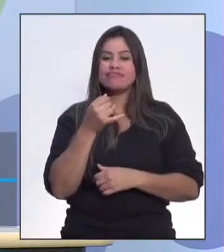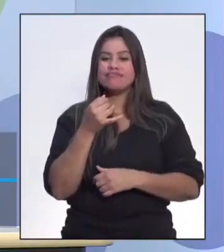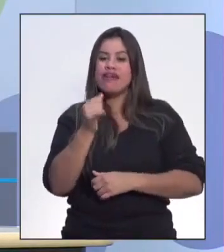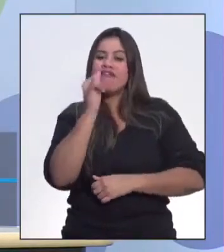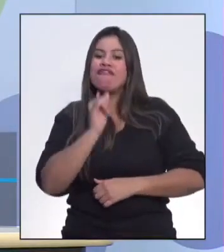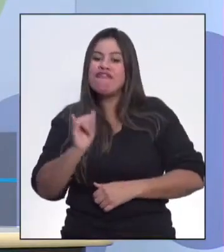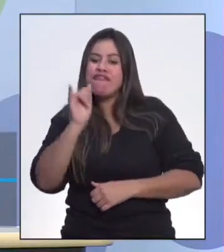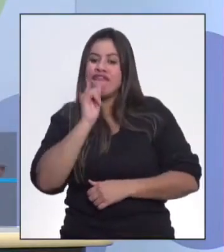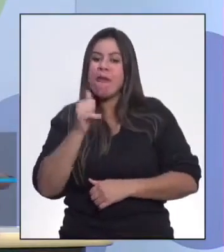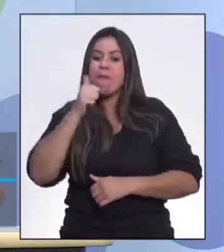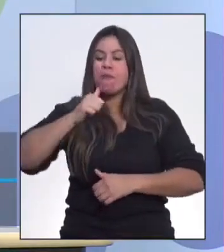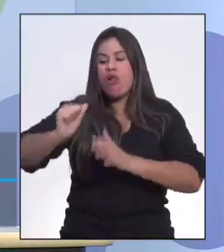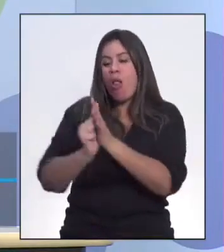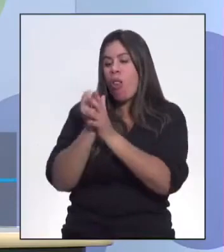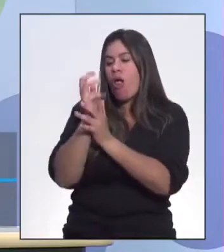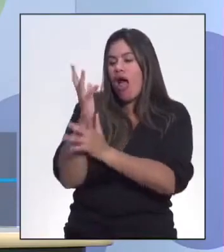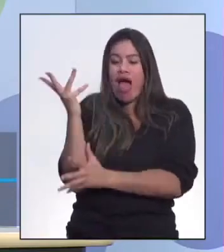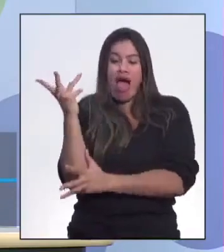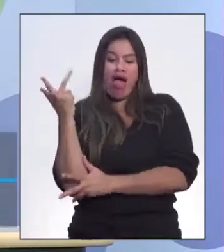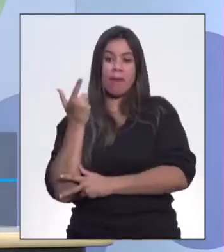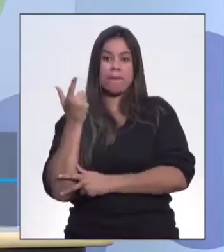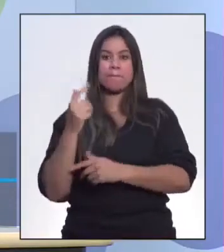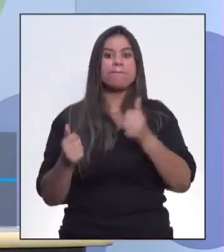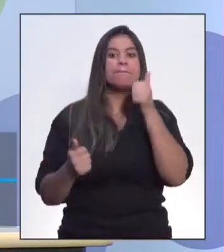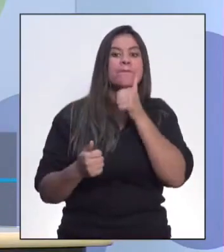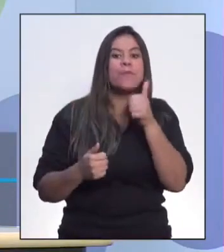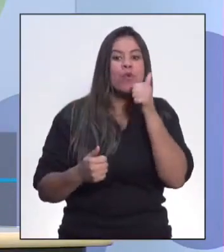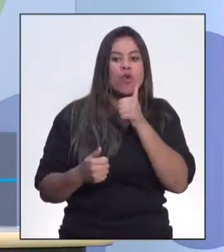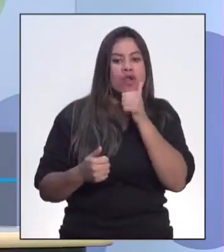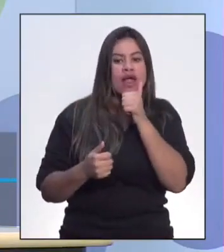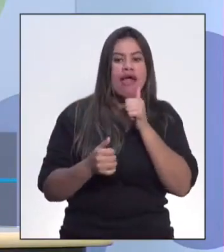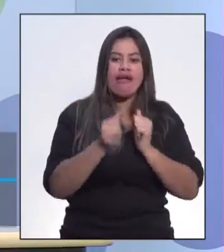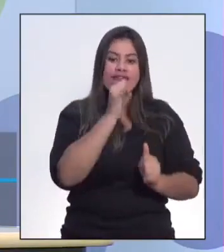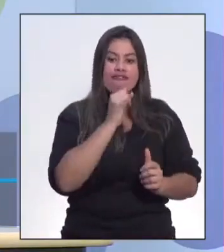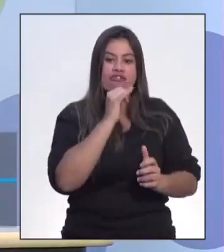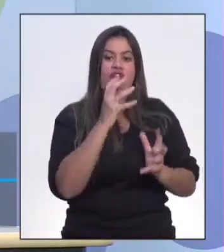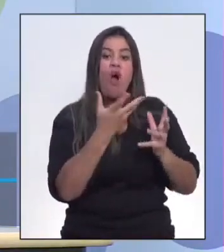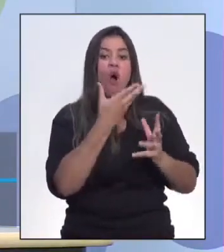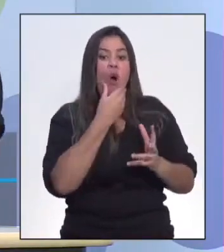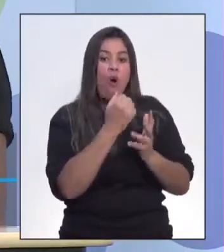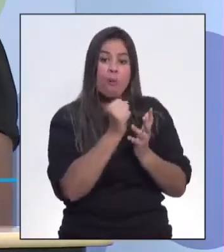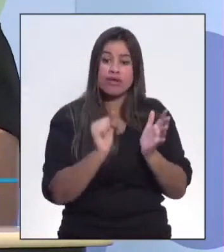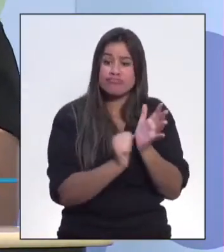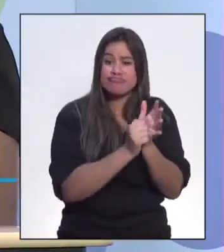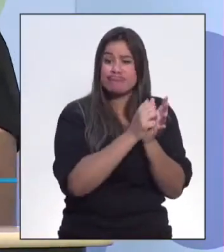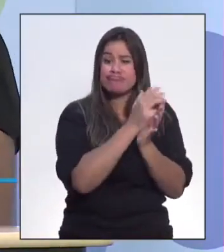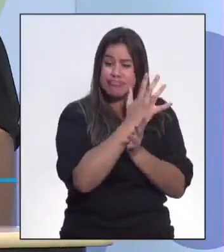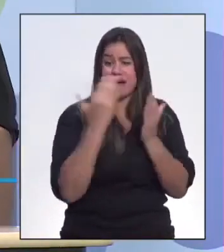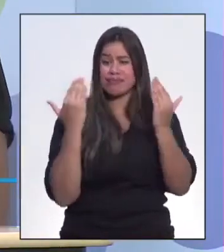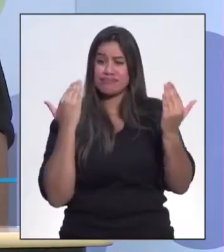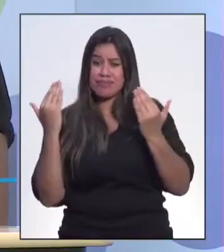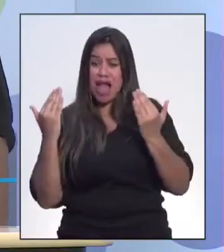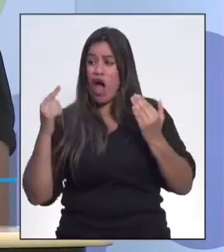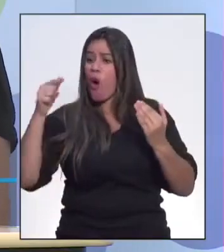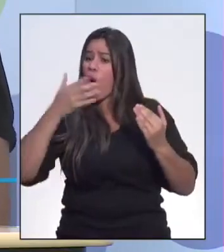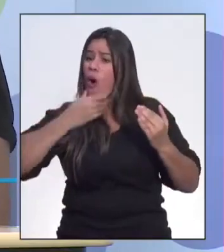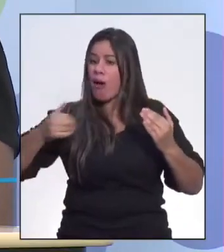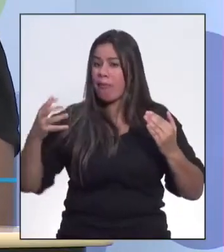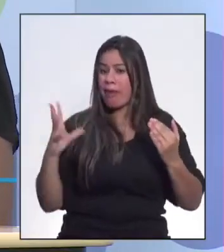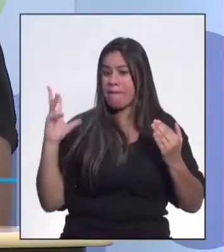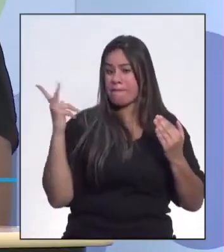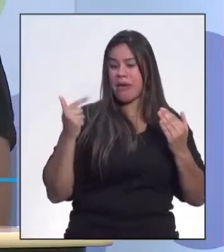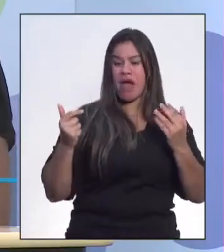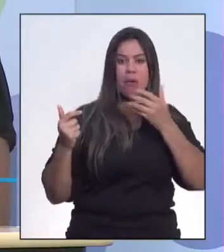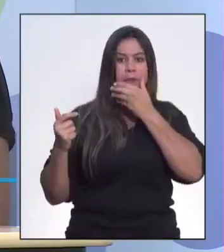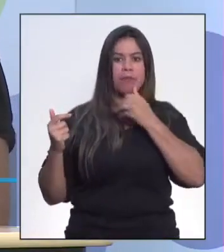homens, eu não preciso dizer aqui o adjetivo, mas vocês já sabem. Bom, né? Então, é essa comparação, tá? Não é só direito na